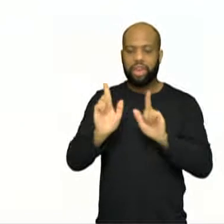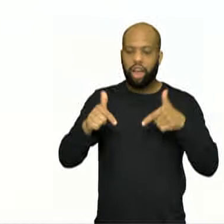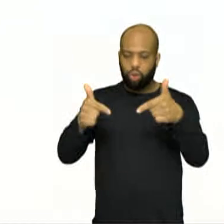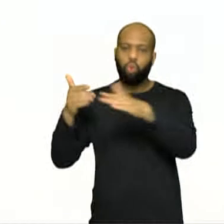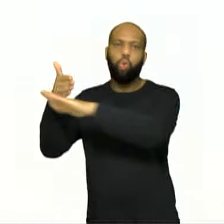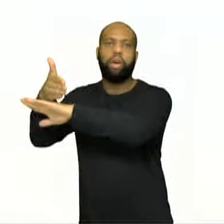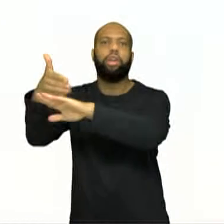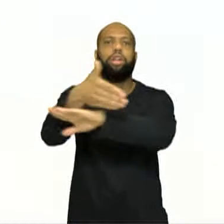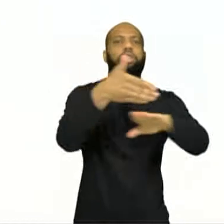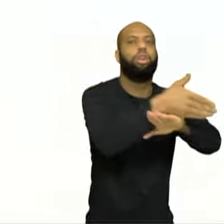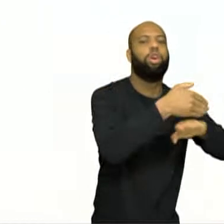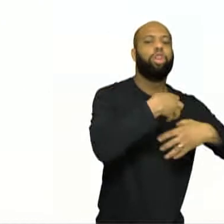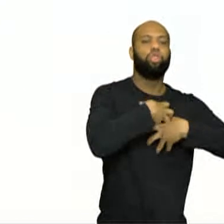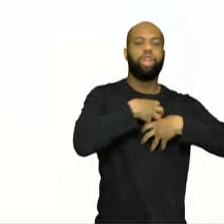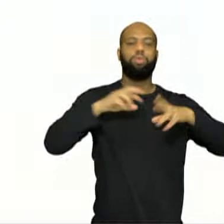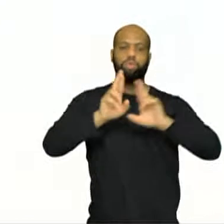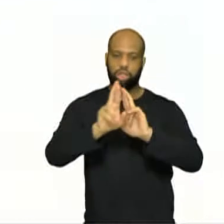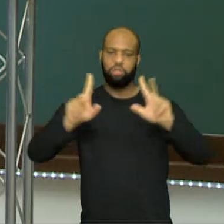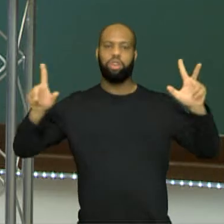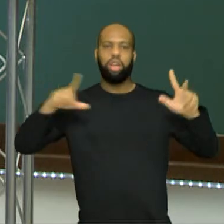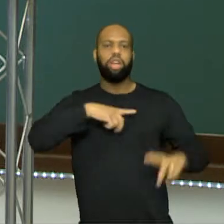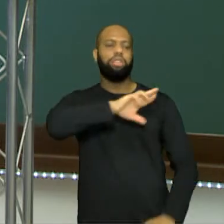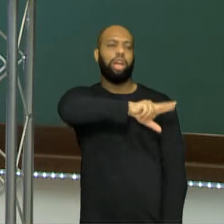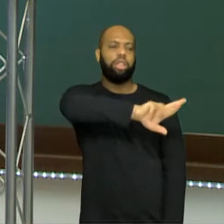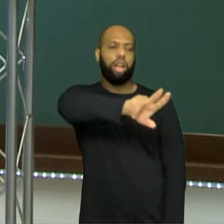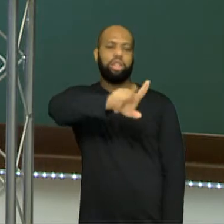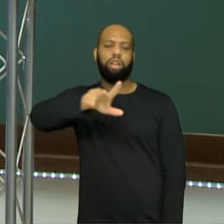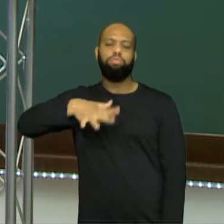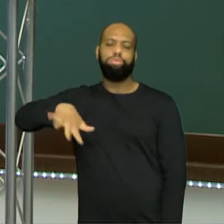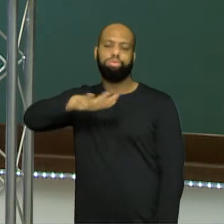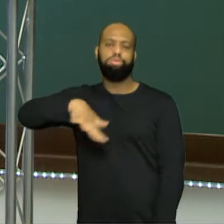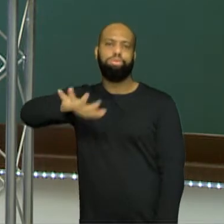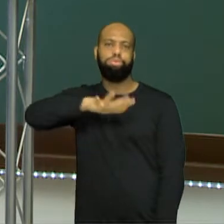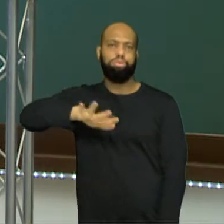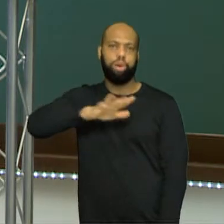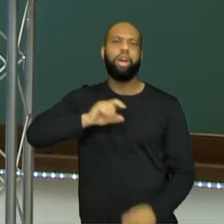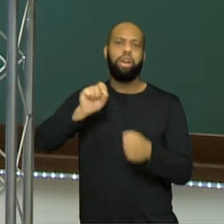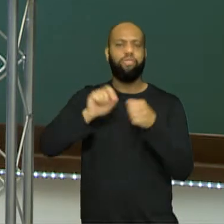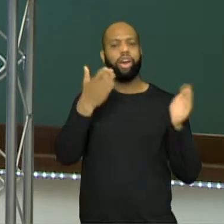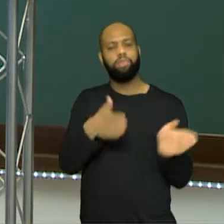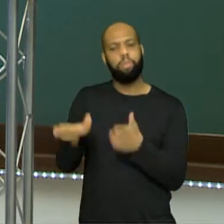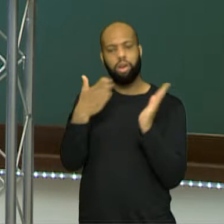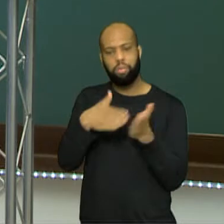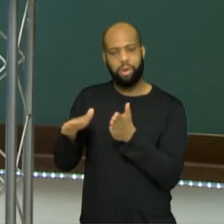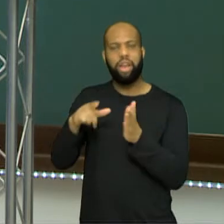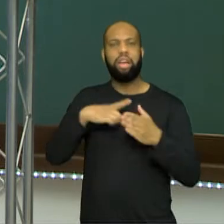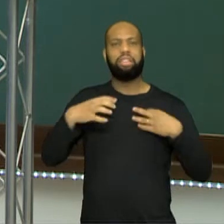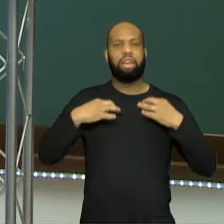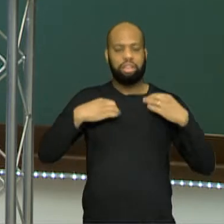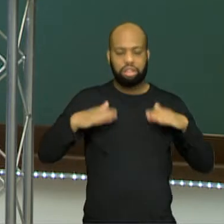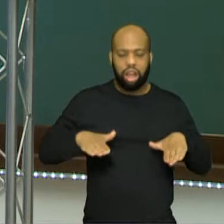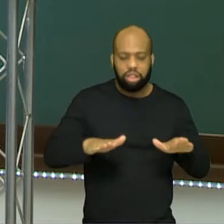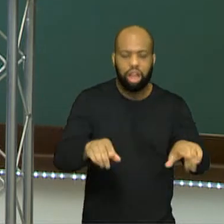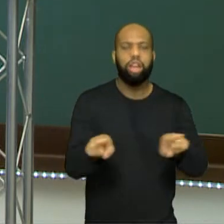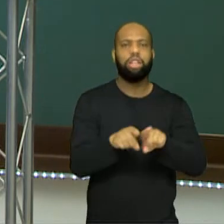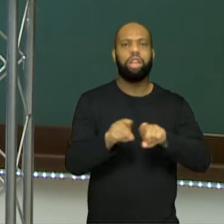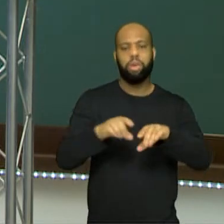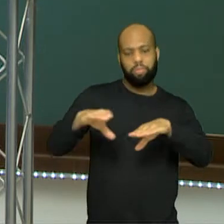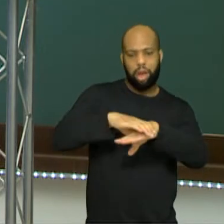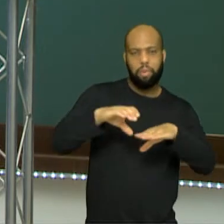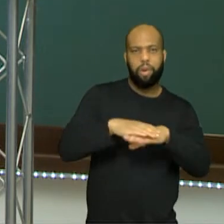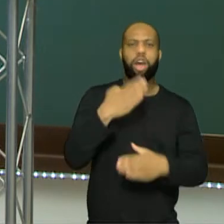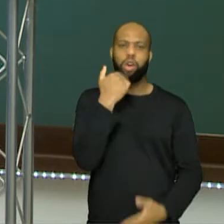são bem diferenciadas, bem diversificadas, melhor dizendo, a nível têxtil, alimentos,